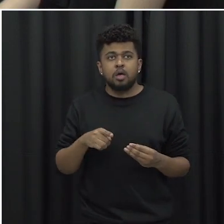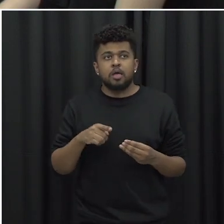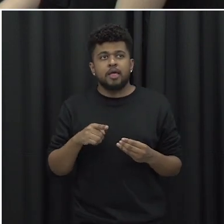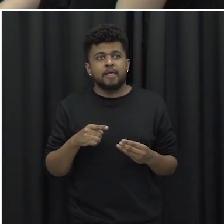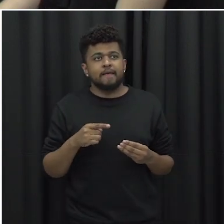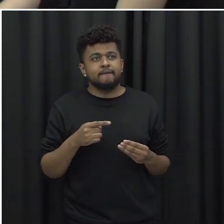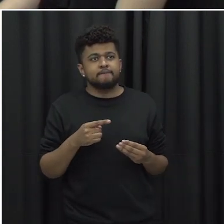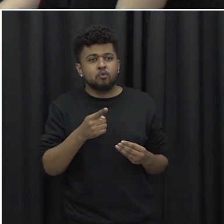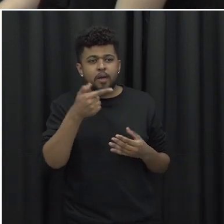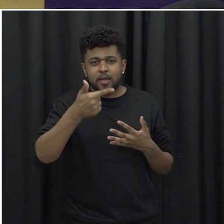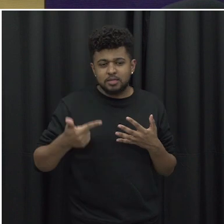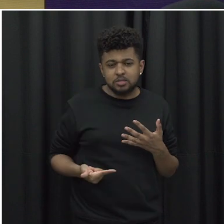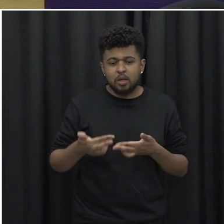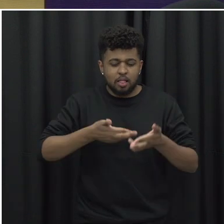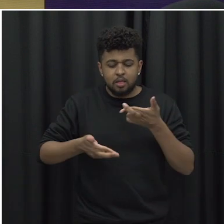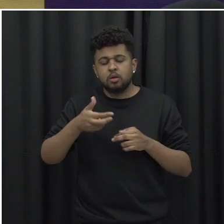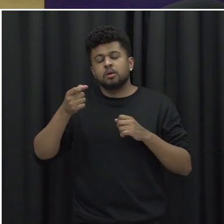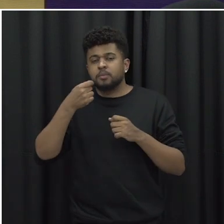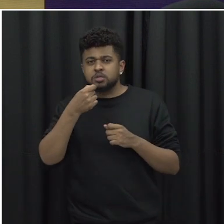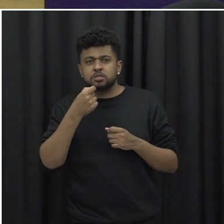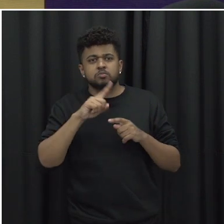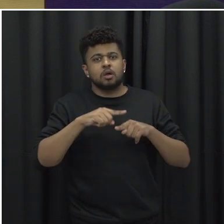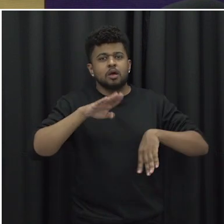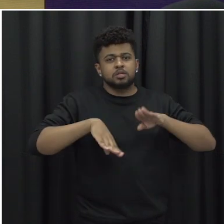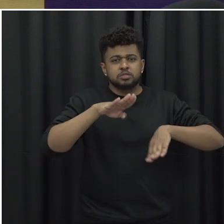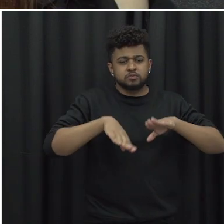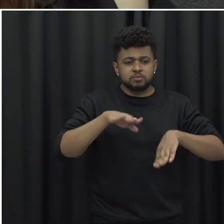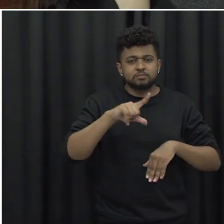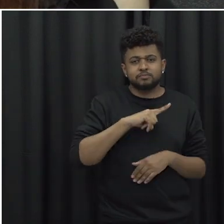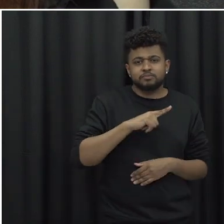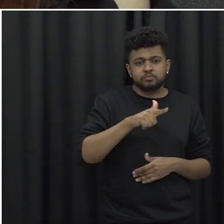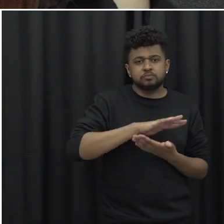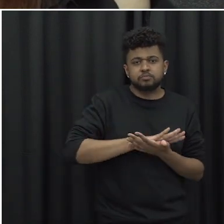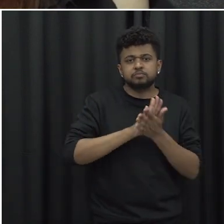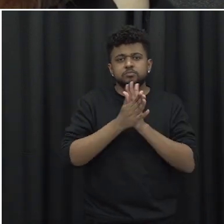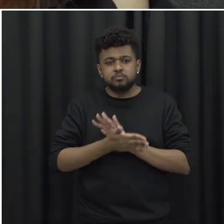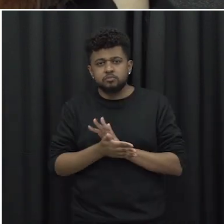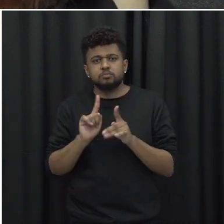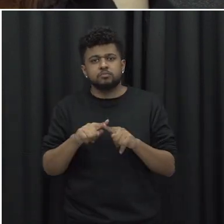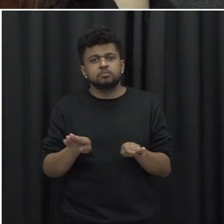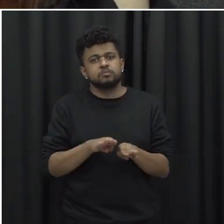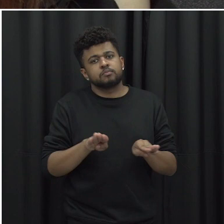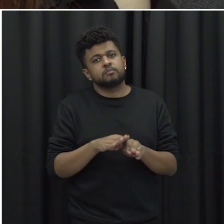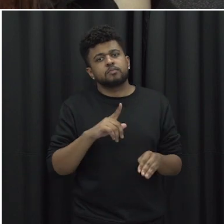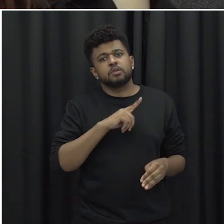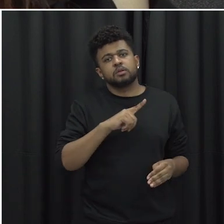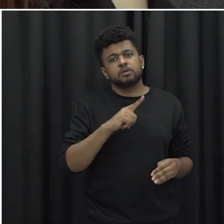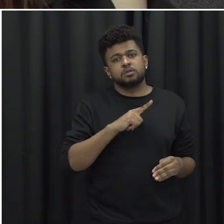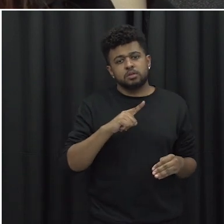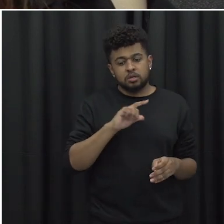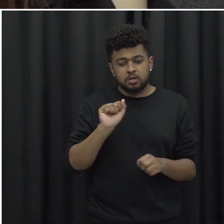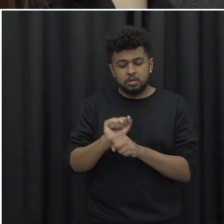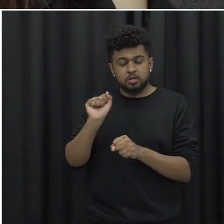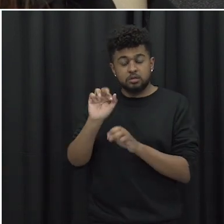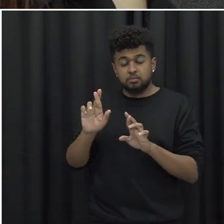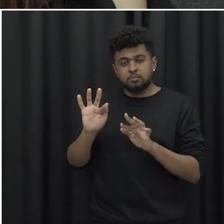mas existe também uma esperança de um milagre, às vezes a família tem, mas só o fato de